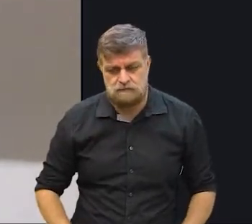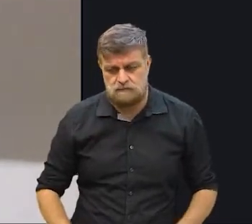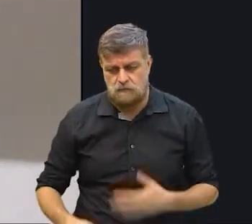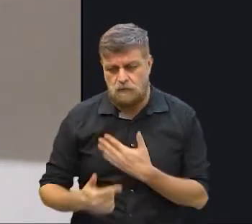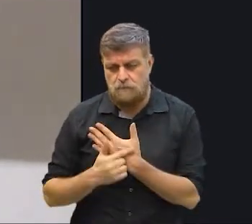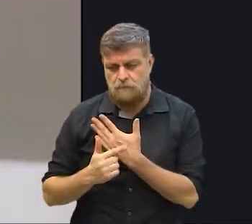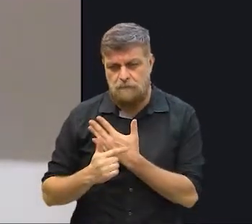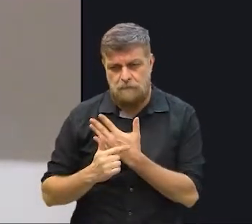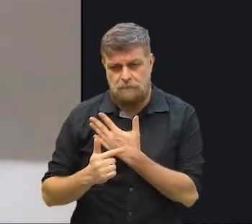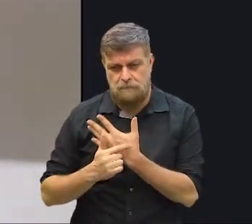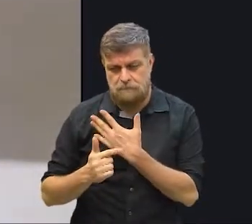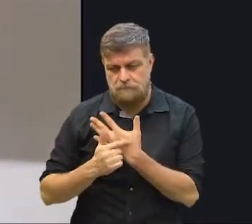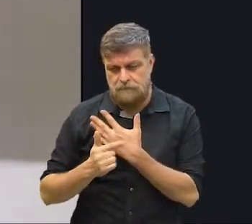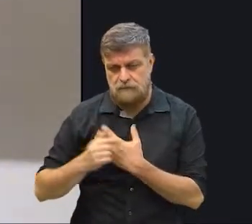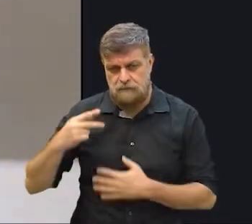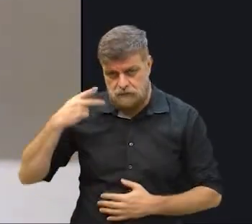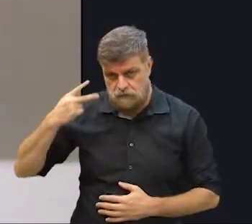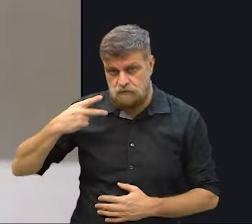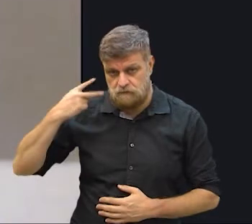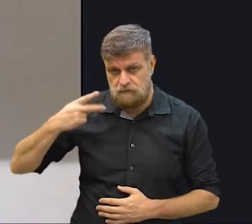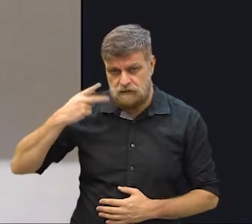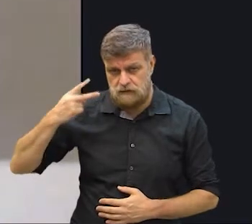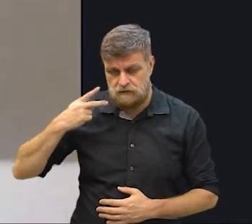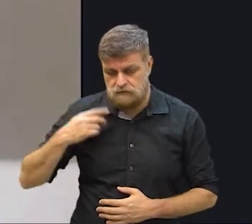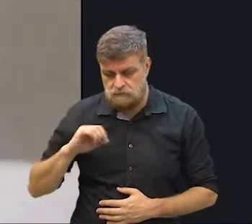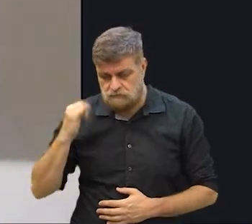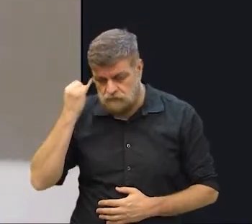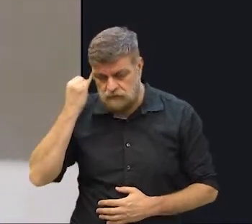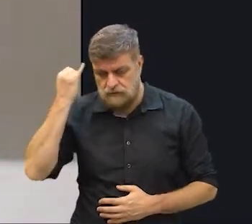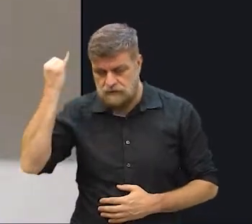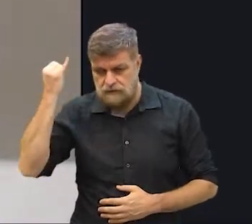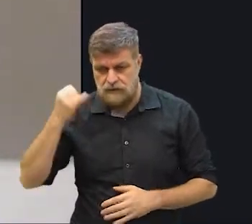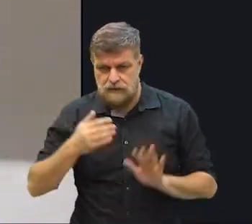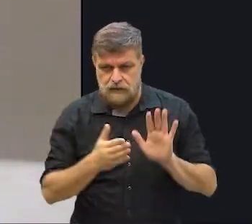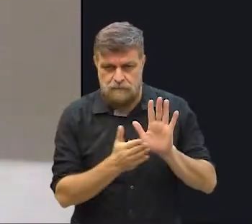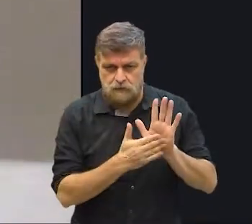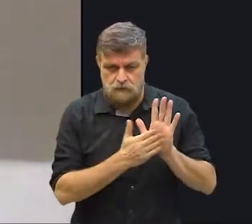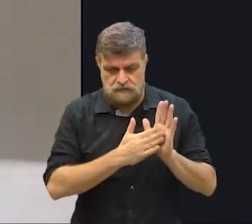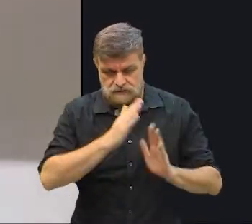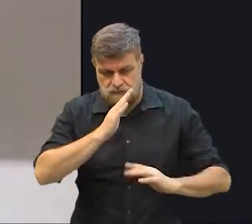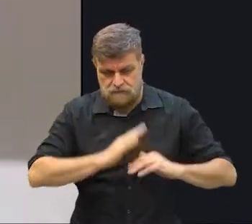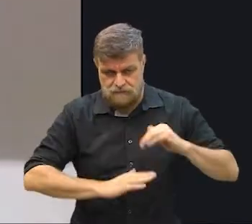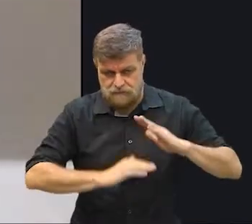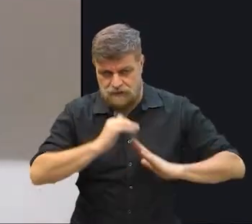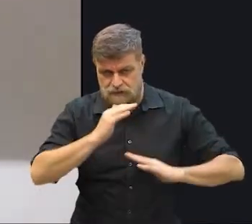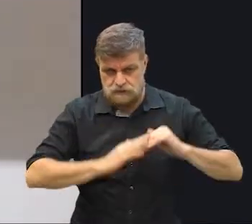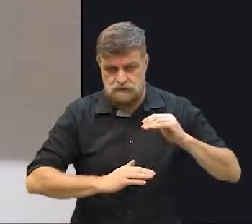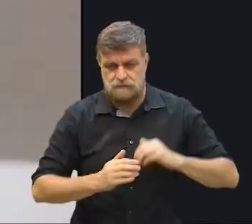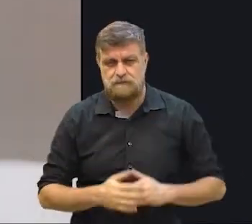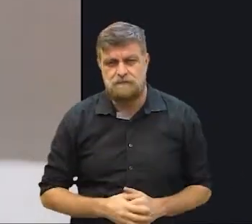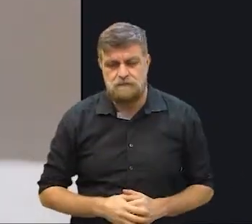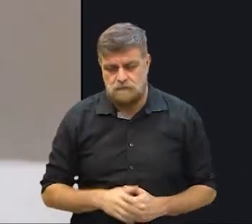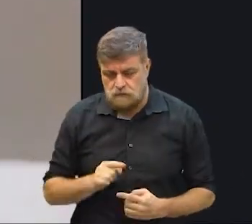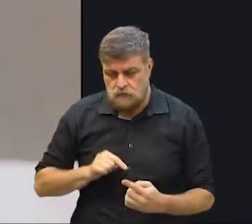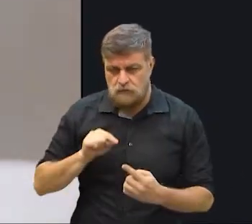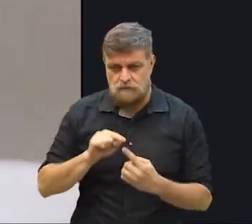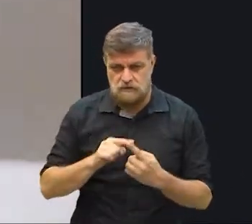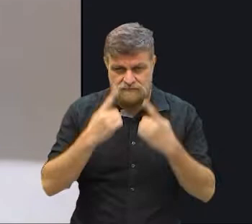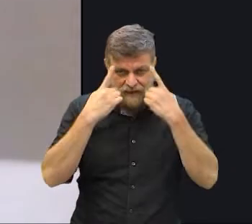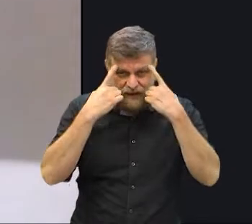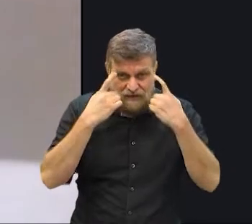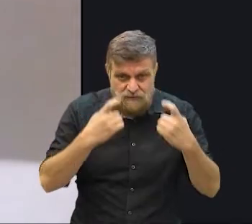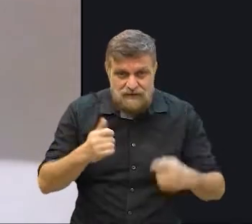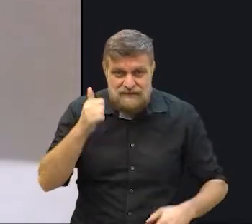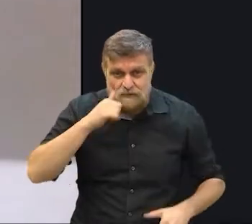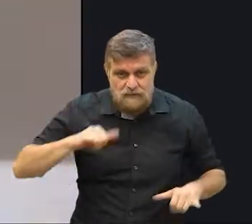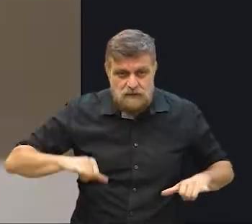a função legislativa de criar propostas concretas para a erradicação